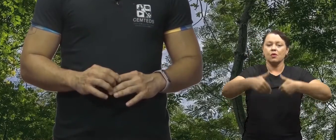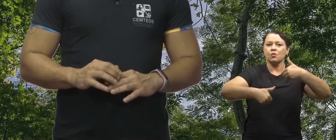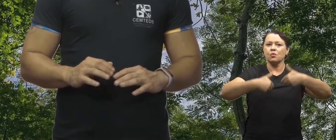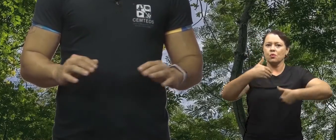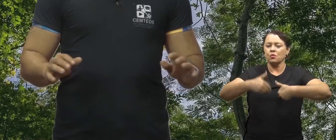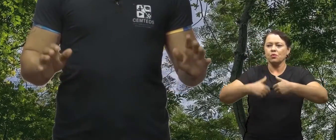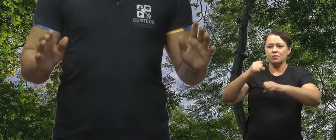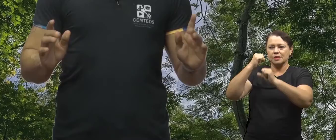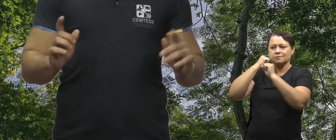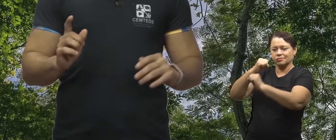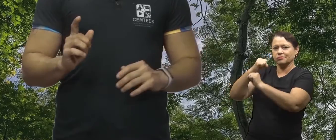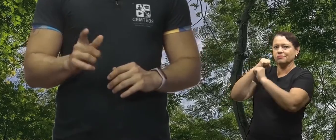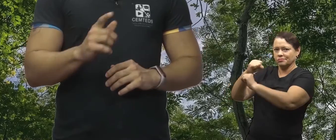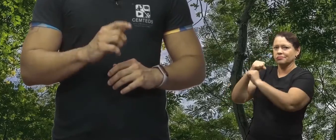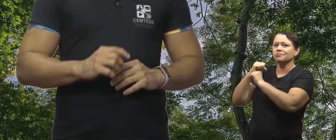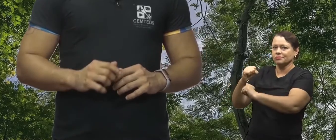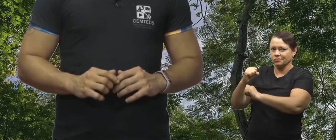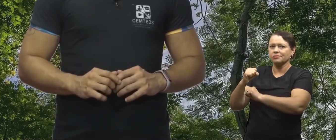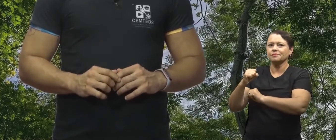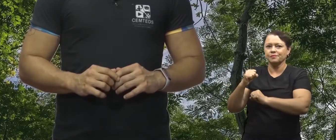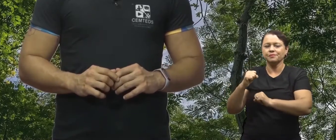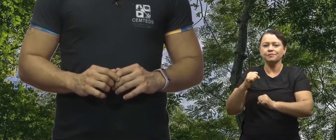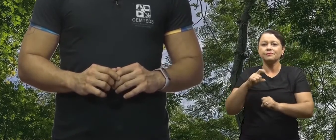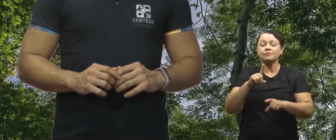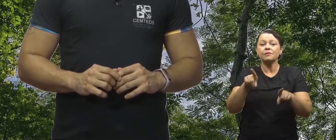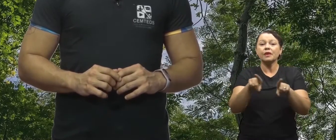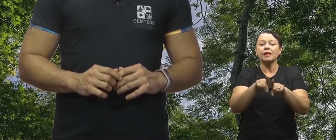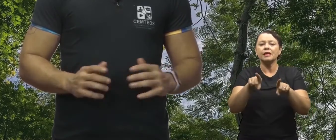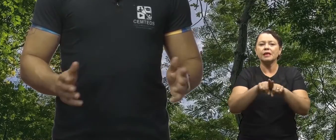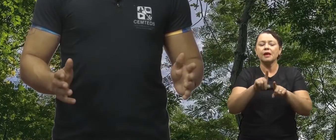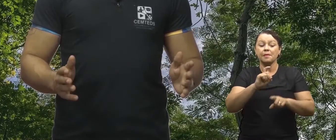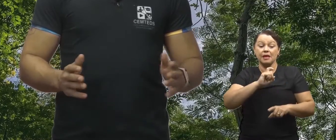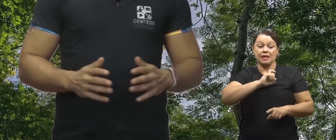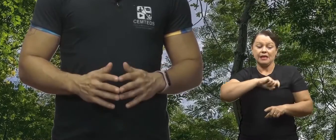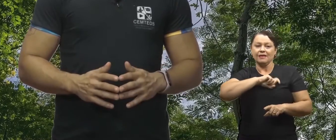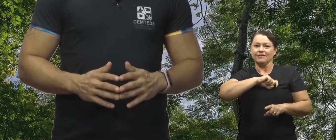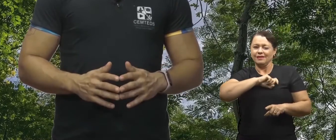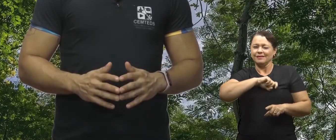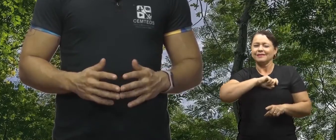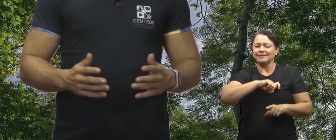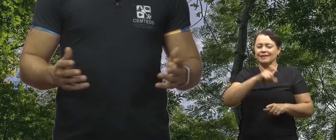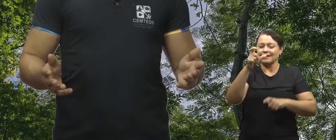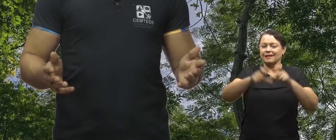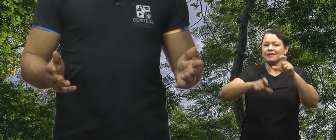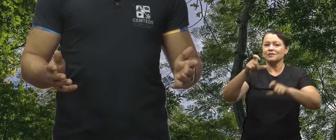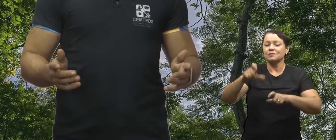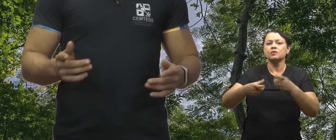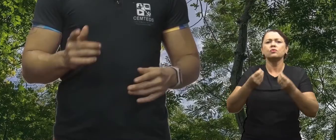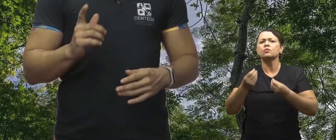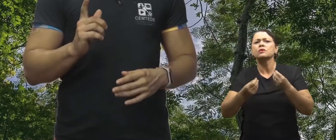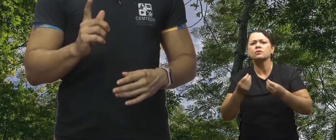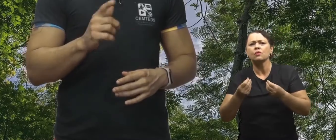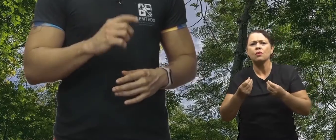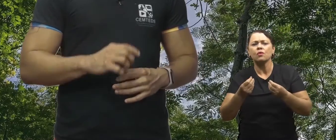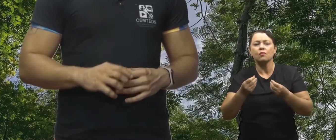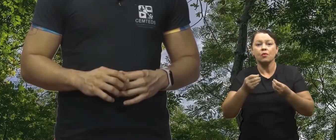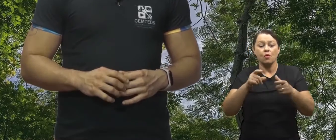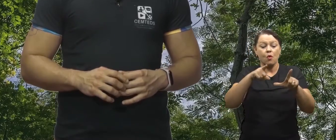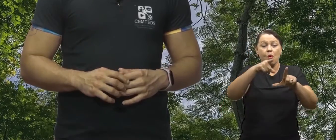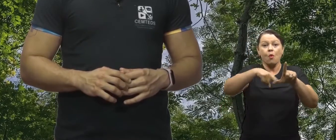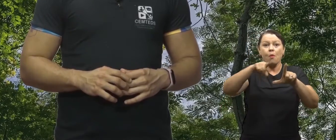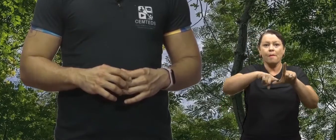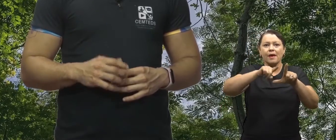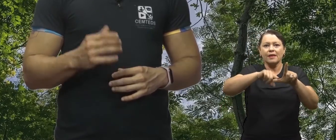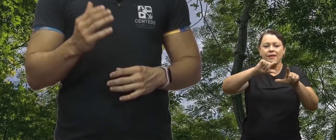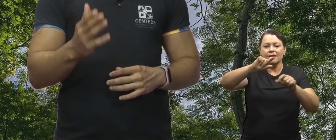Curupira. Dizem que ele gostava de pregar peças dos malfeitores da natureza. Uma das formas era deixando as marcas